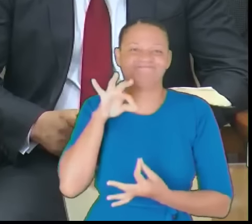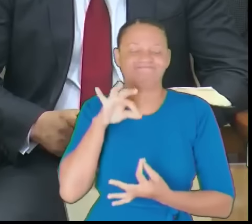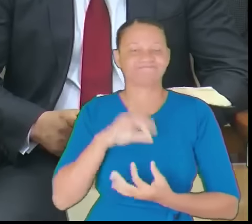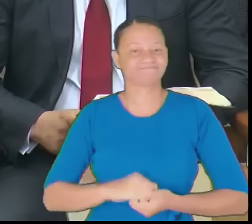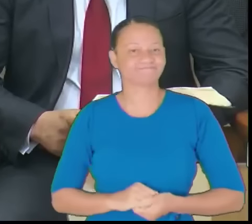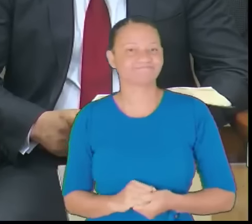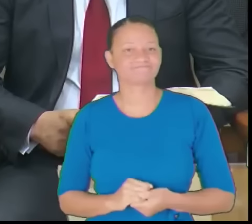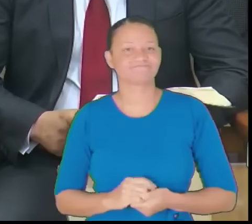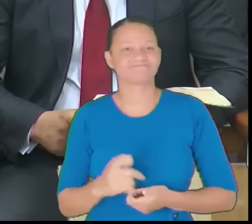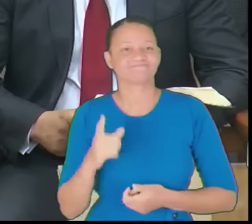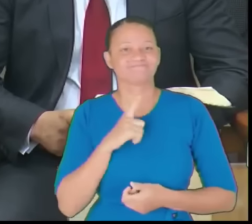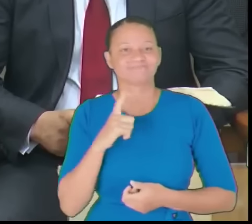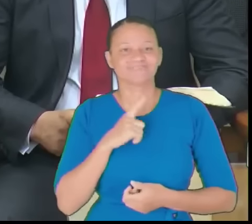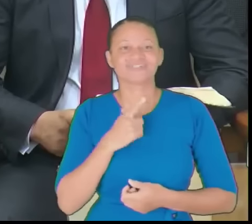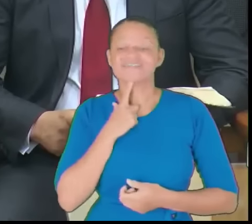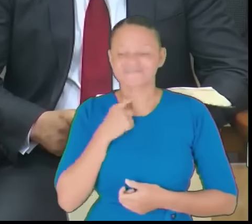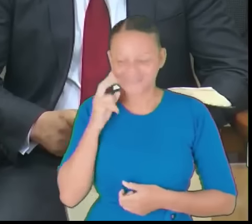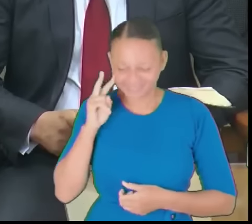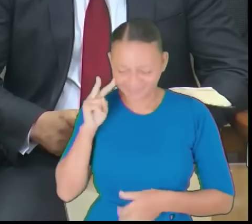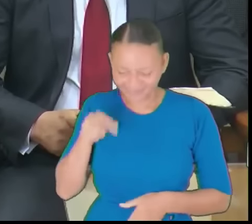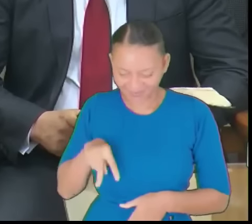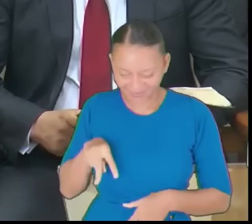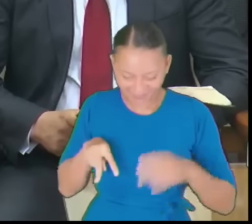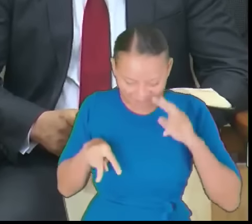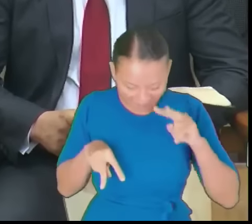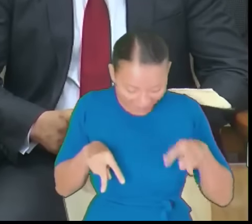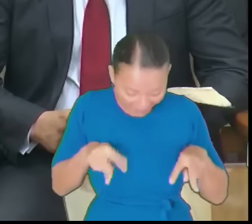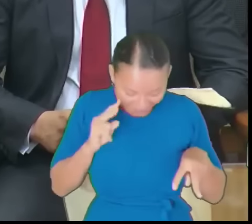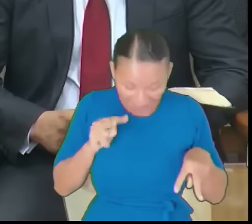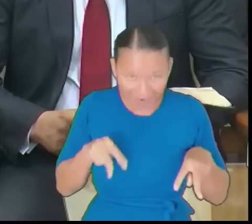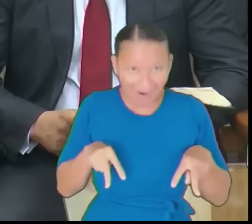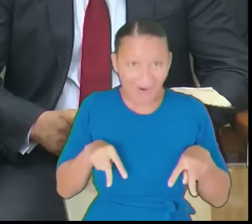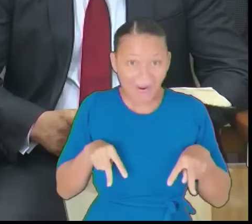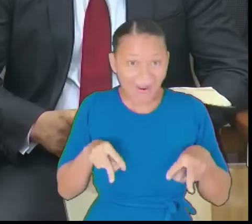Tem gente com vontade de olhar para o pé agora.